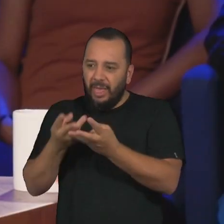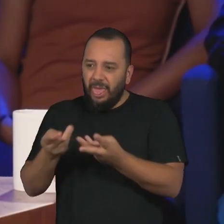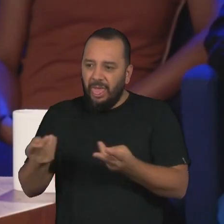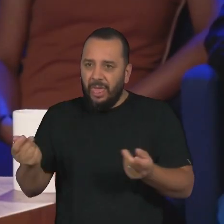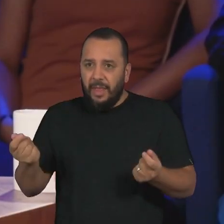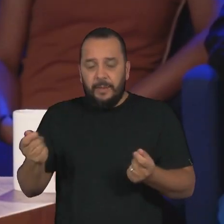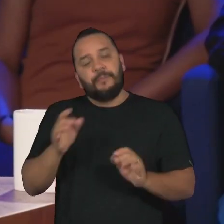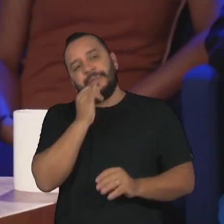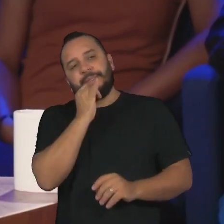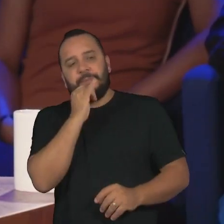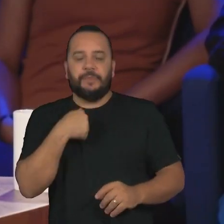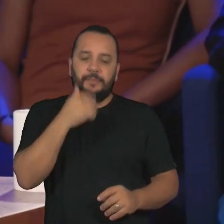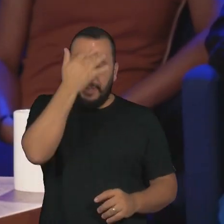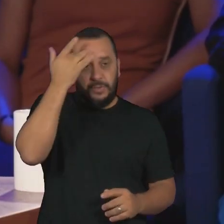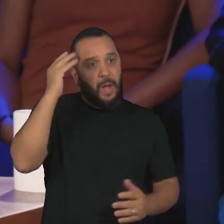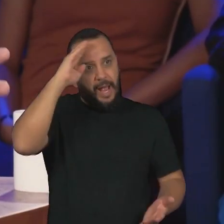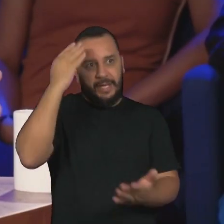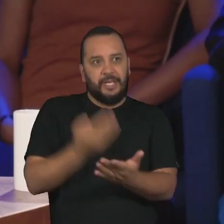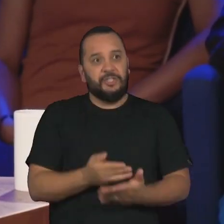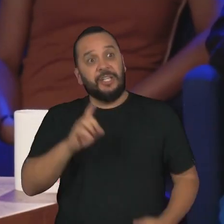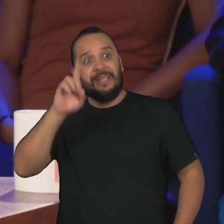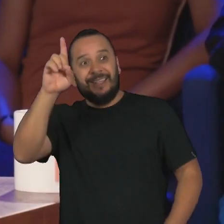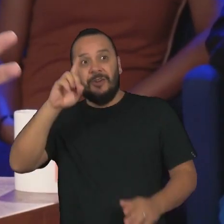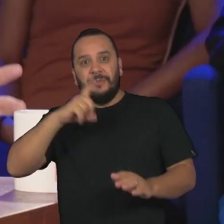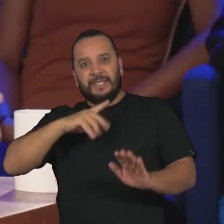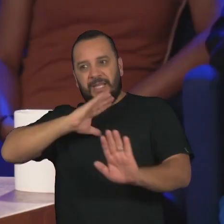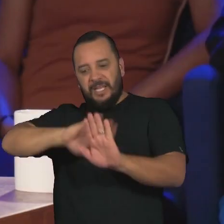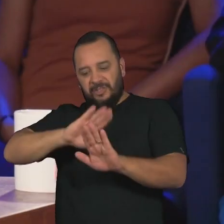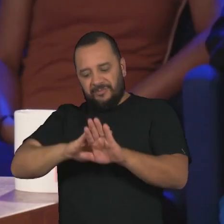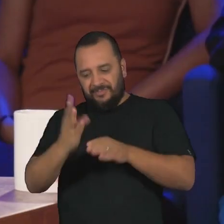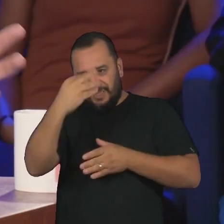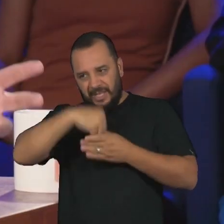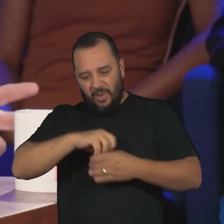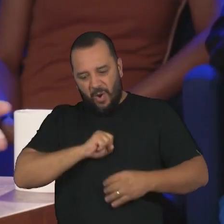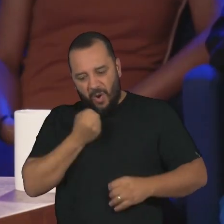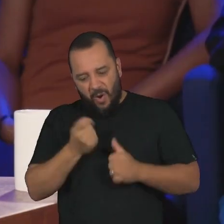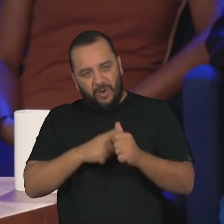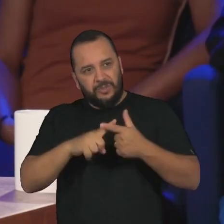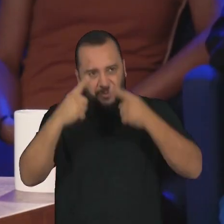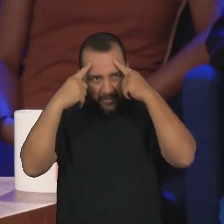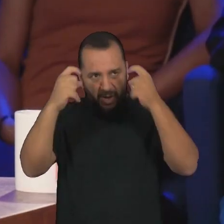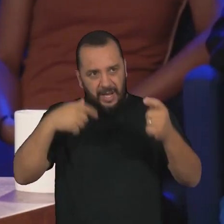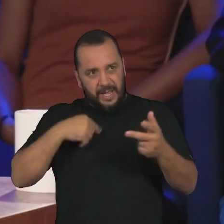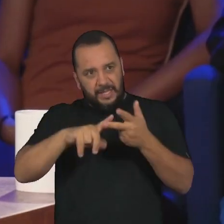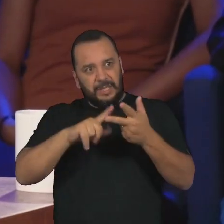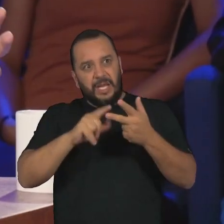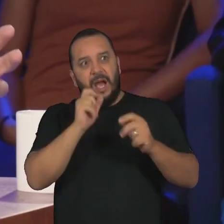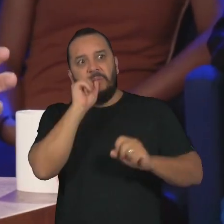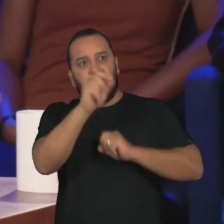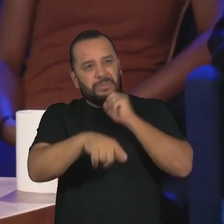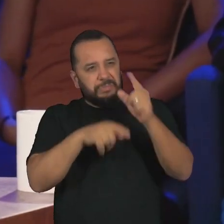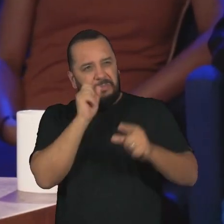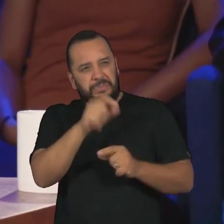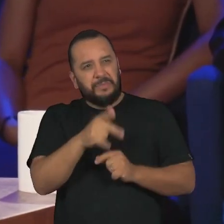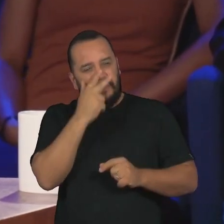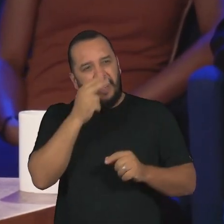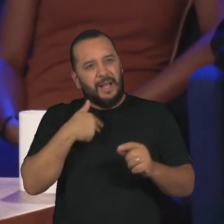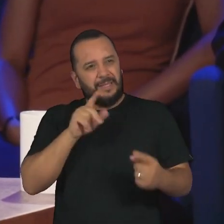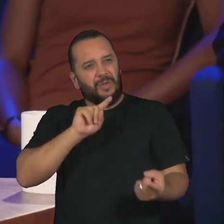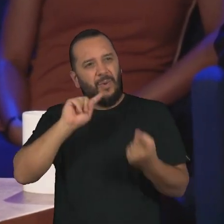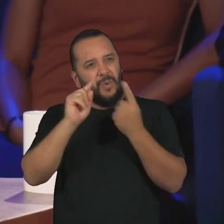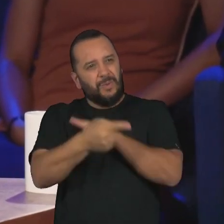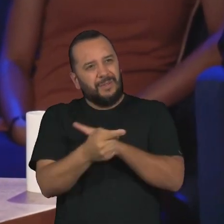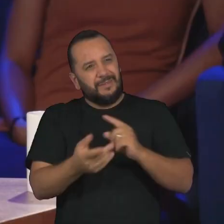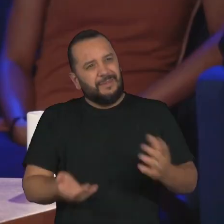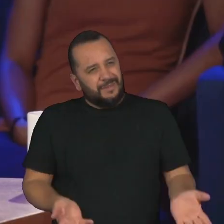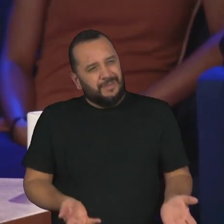em Deus, ela tem atitudes de muito ódio, de muita violência, de muito xingamento, de muita... Não é um pouco de